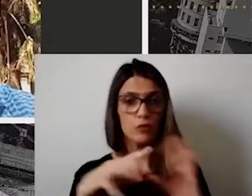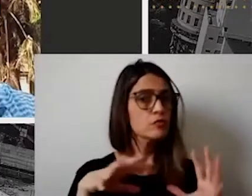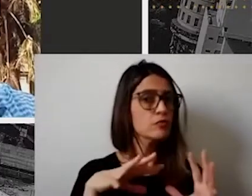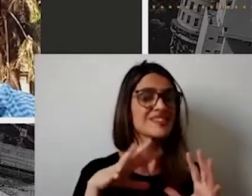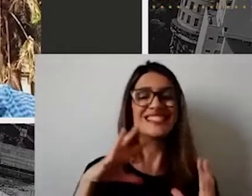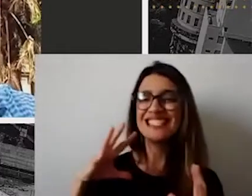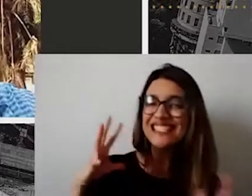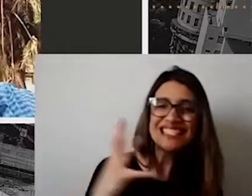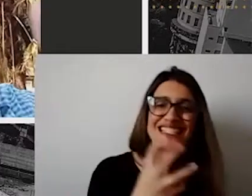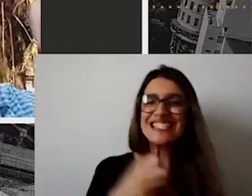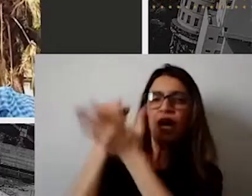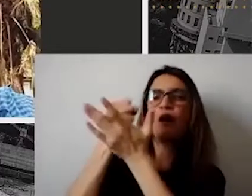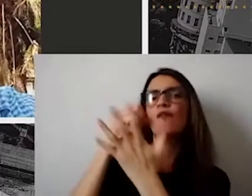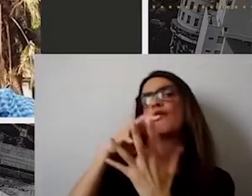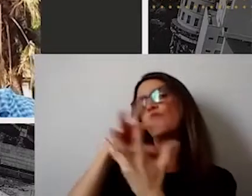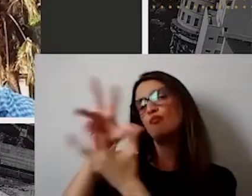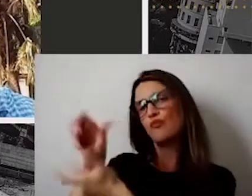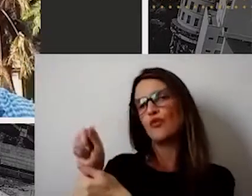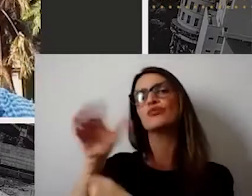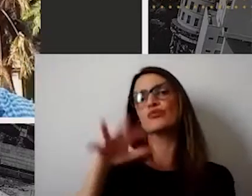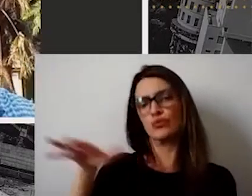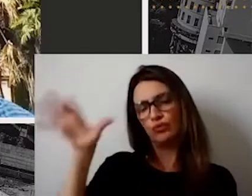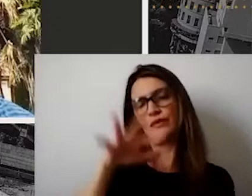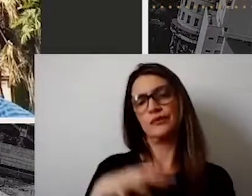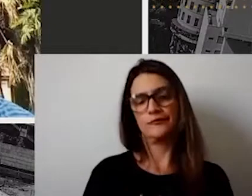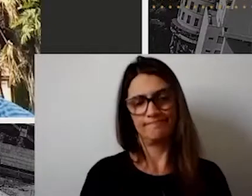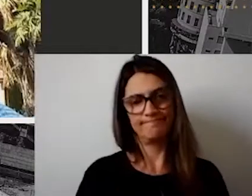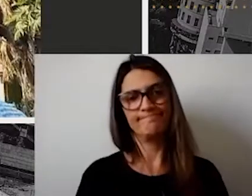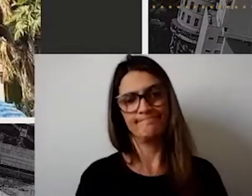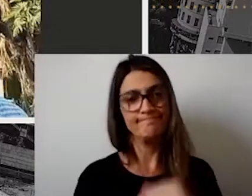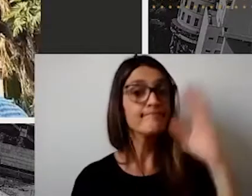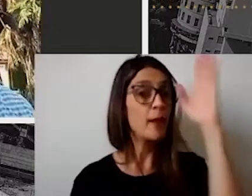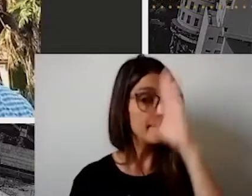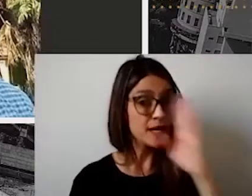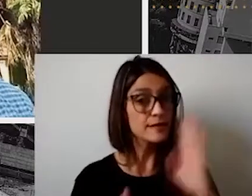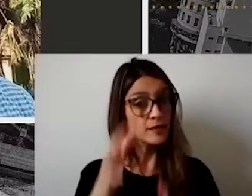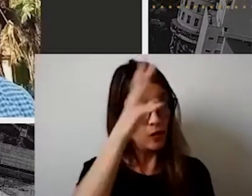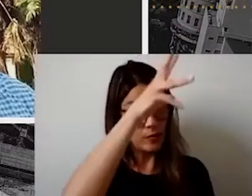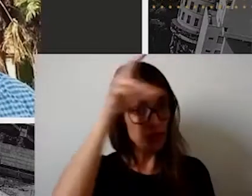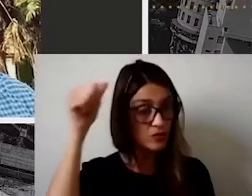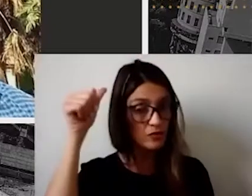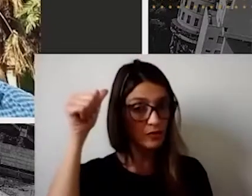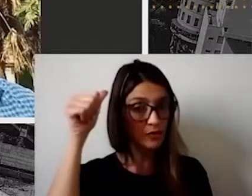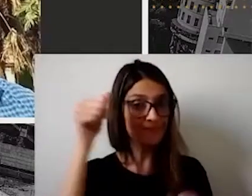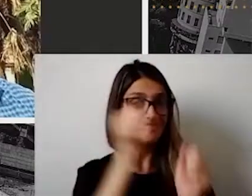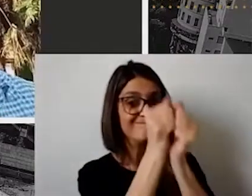é importante Brasil e Amazônia na crise climática.